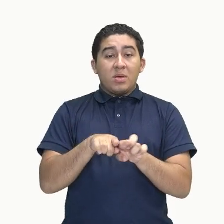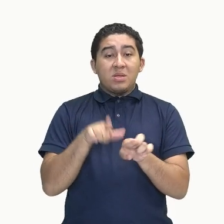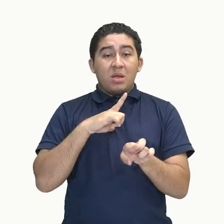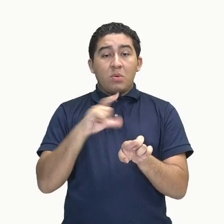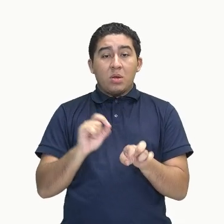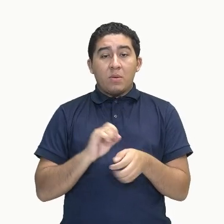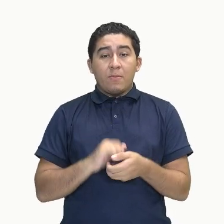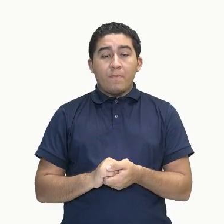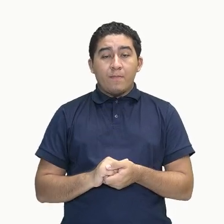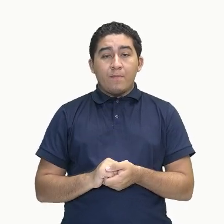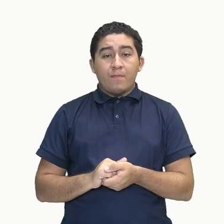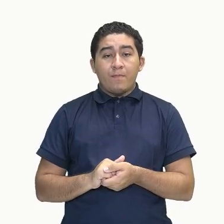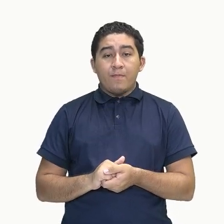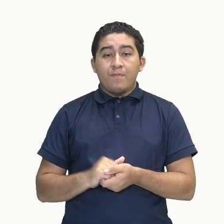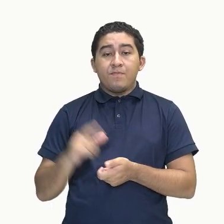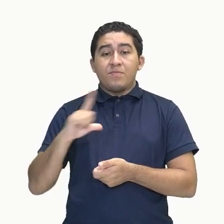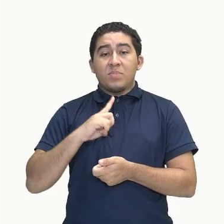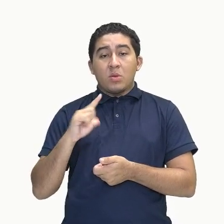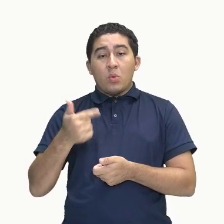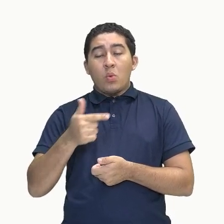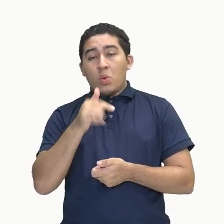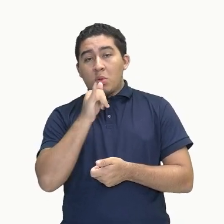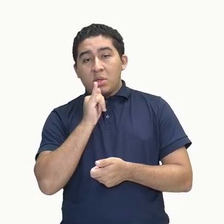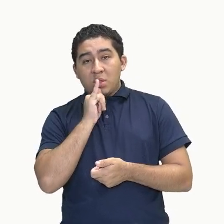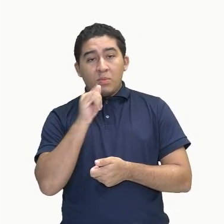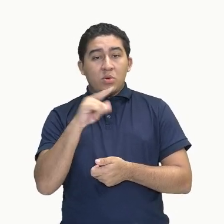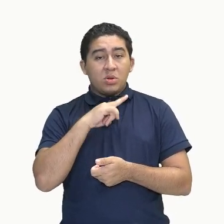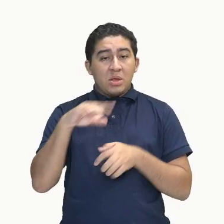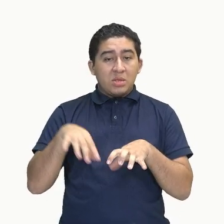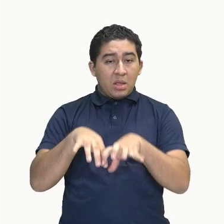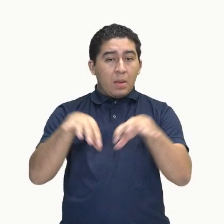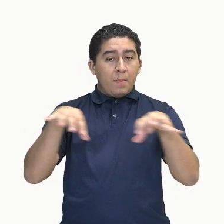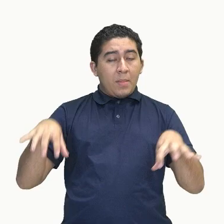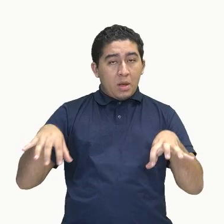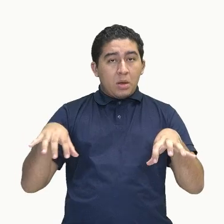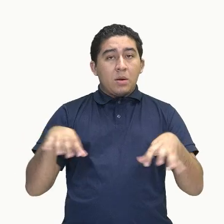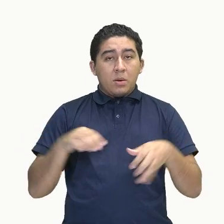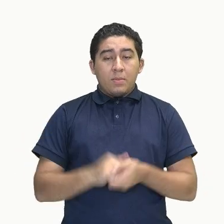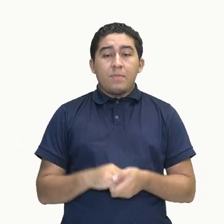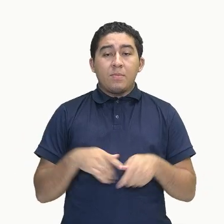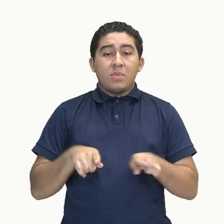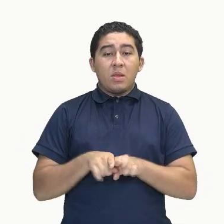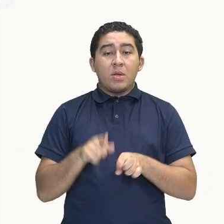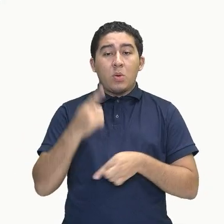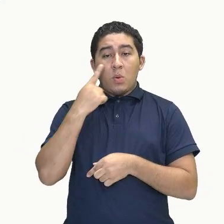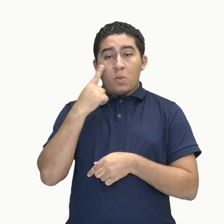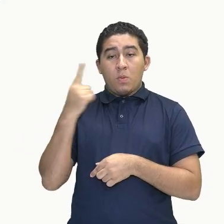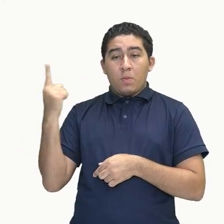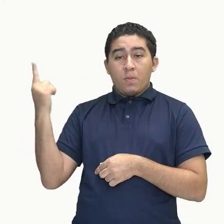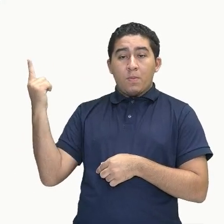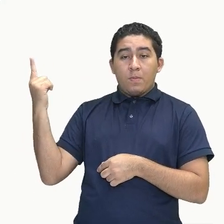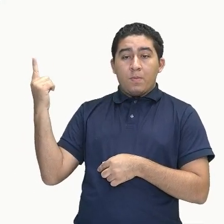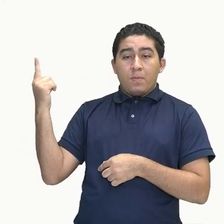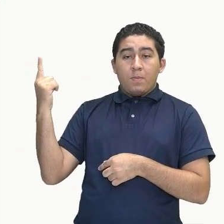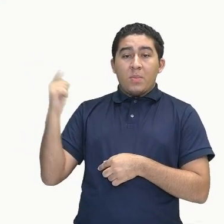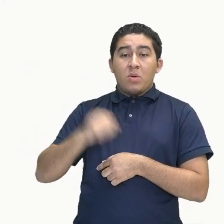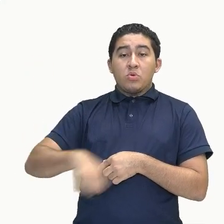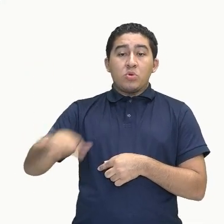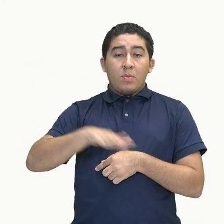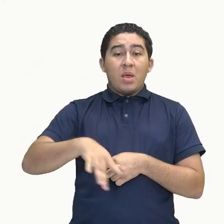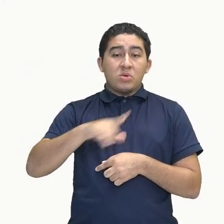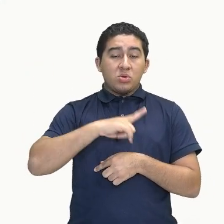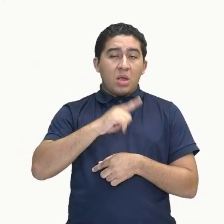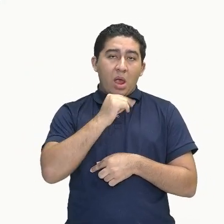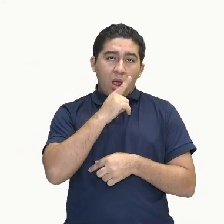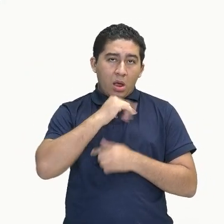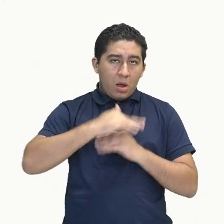vai separar ali uma bacia hidrográfica da outra. O leito do rio é o espaço ocupado pelas águas desse